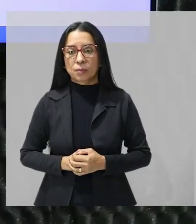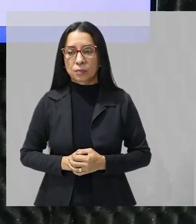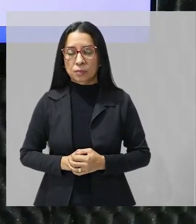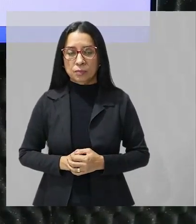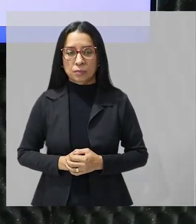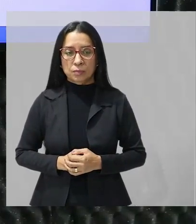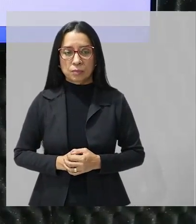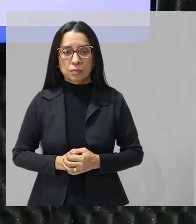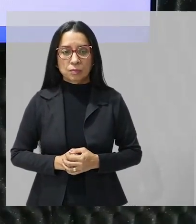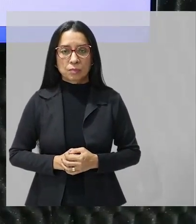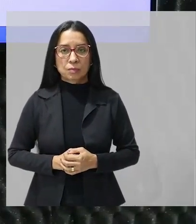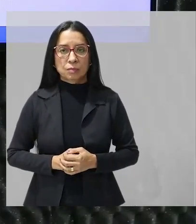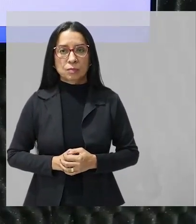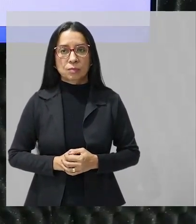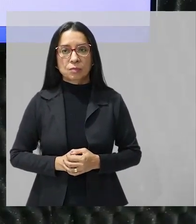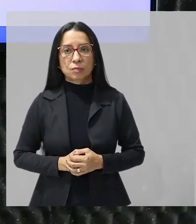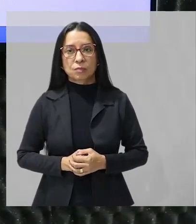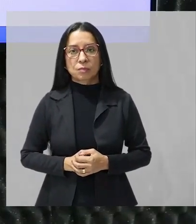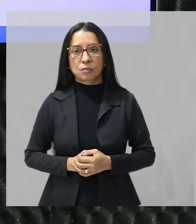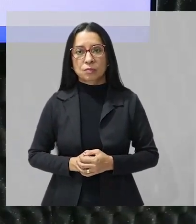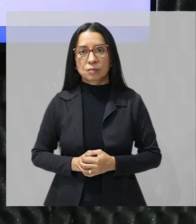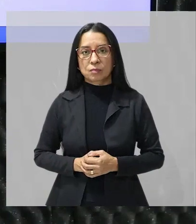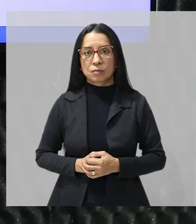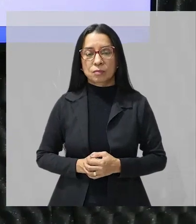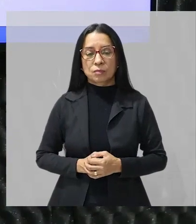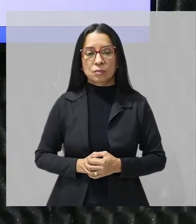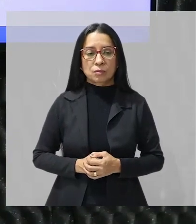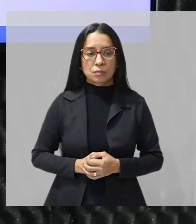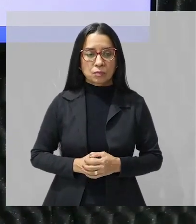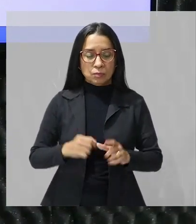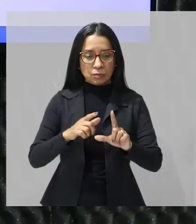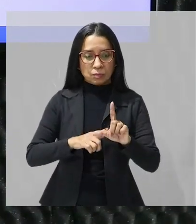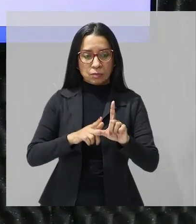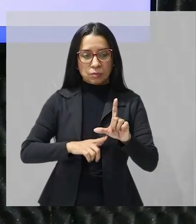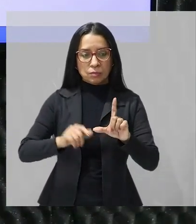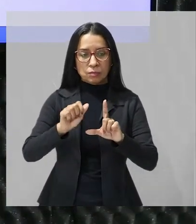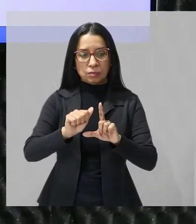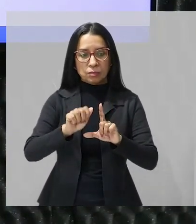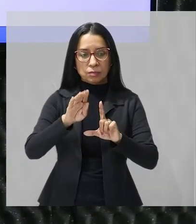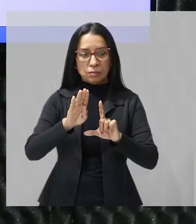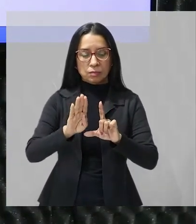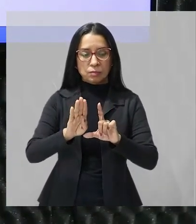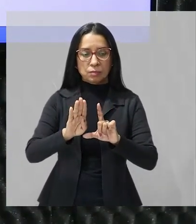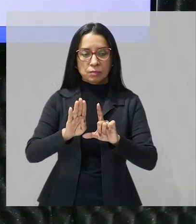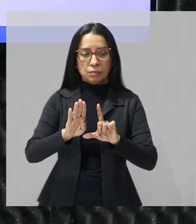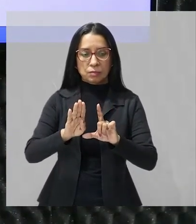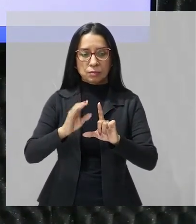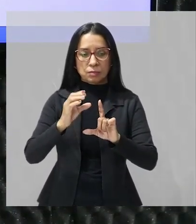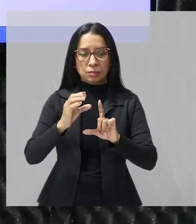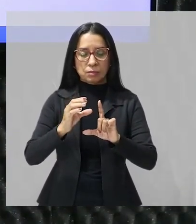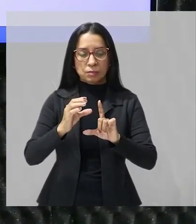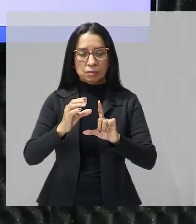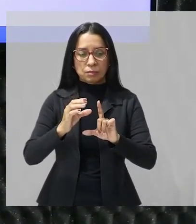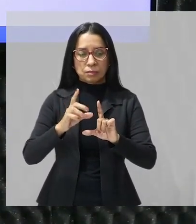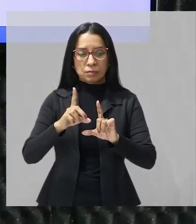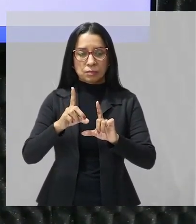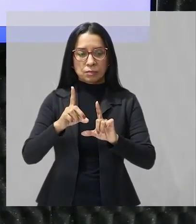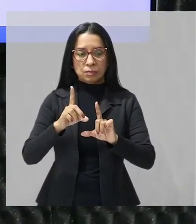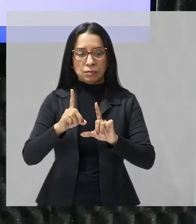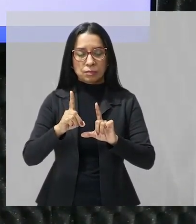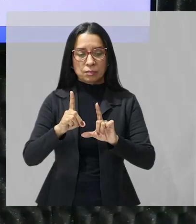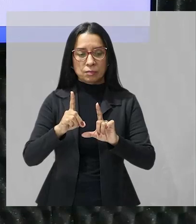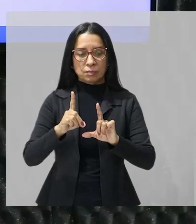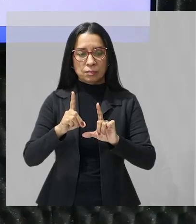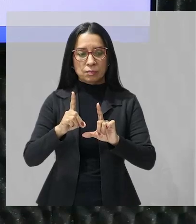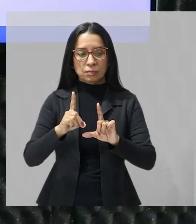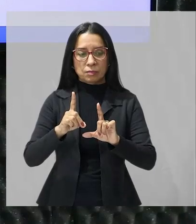partícula seja máxima é de, na letra A, 0, na letra B, r, na letra C,